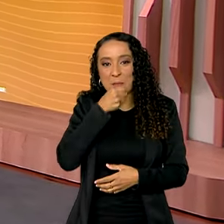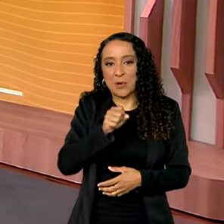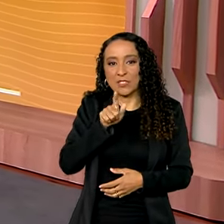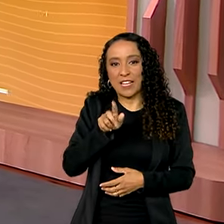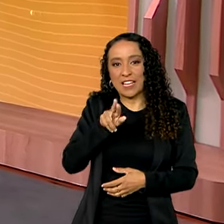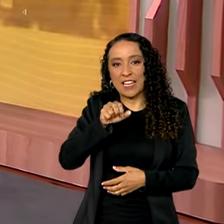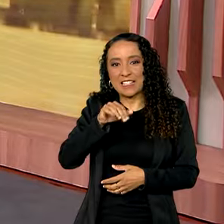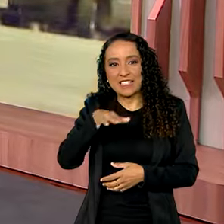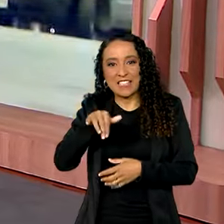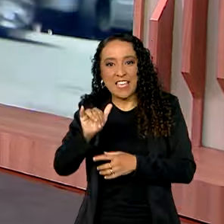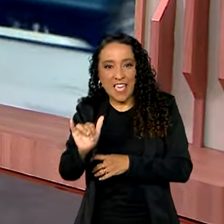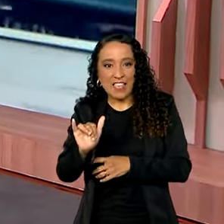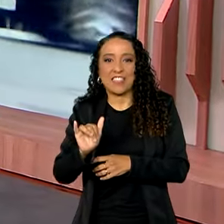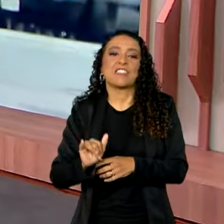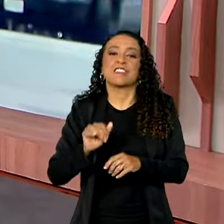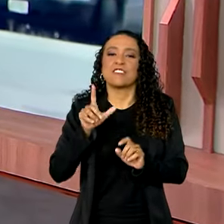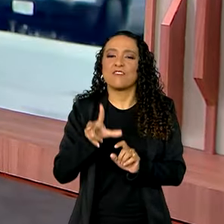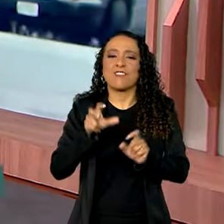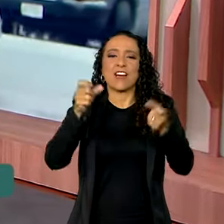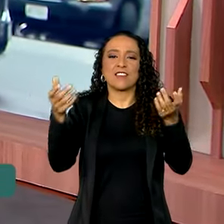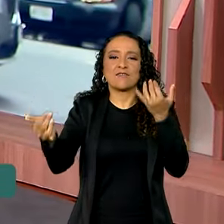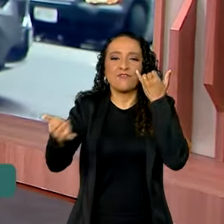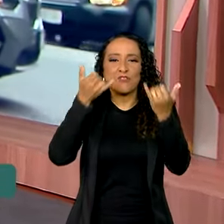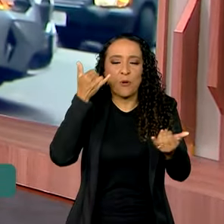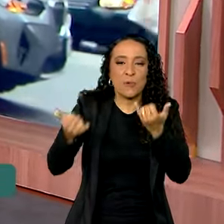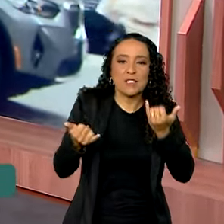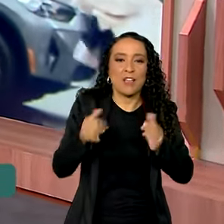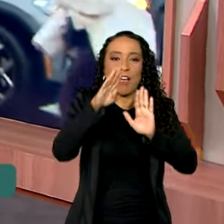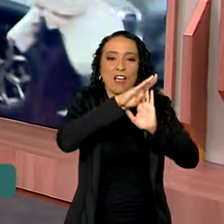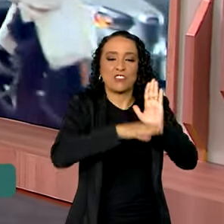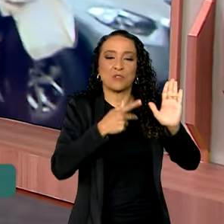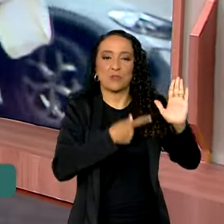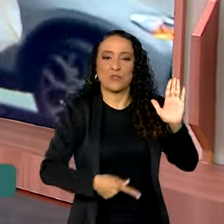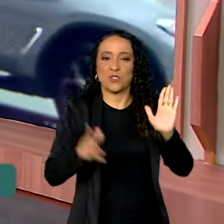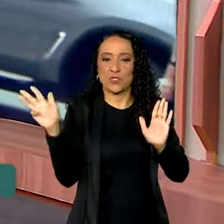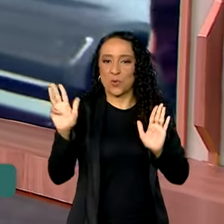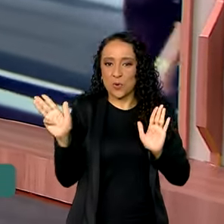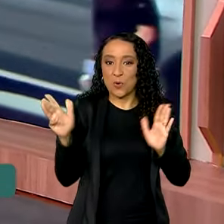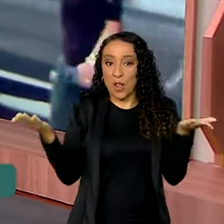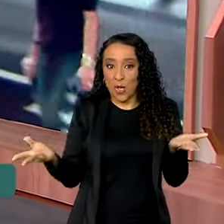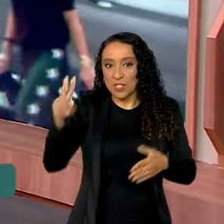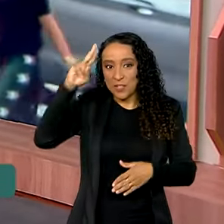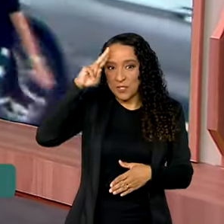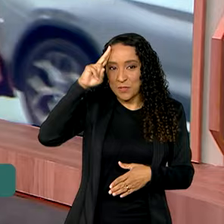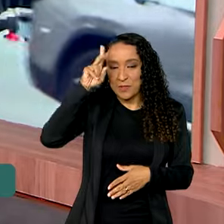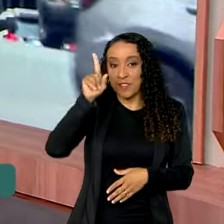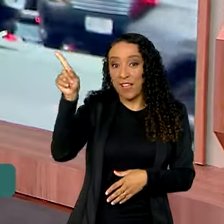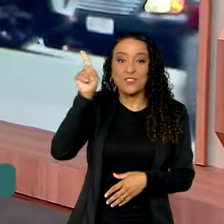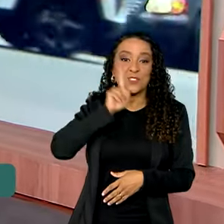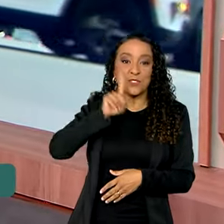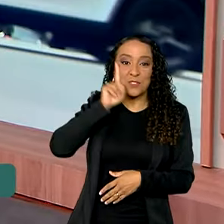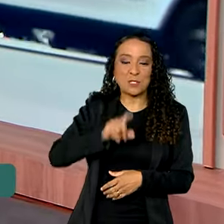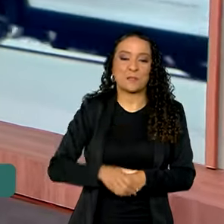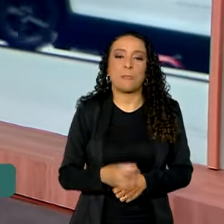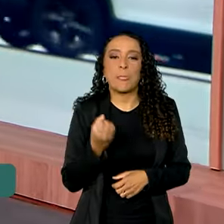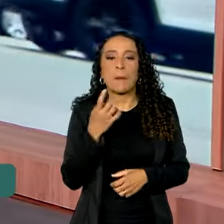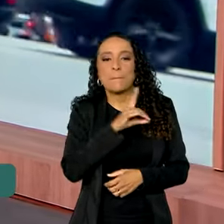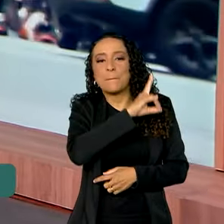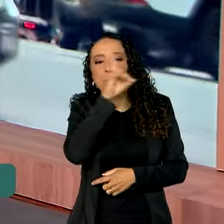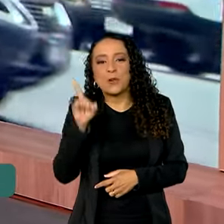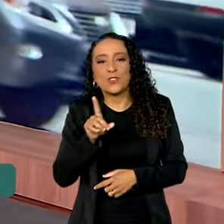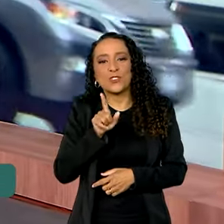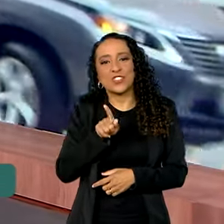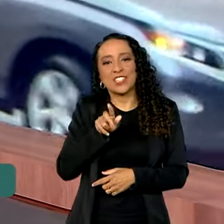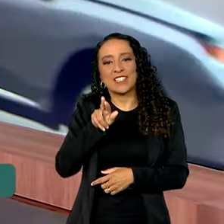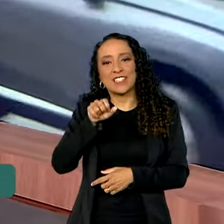está a repórter Graciele Bittencourt, que vai trazer para a gente a agenda do presidente Lula nesta segunda-feira lá nos Estados Unidos. E com